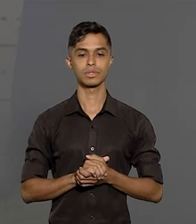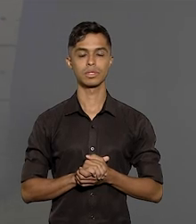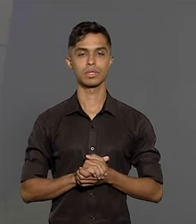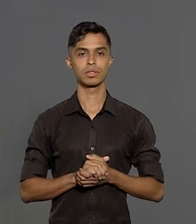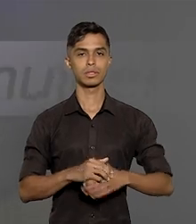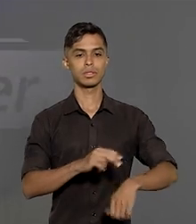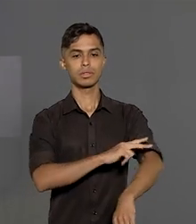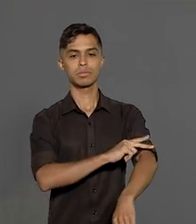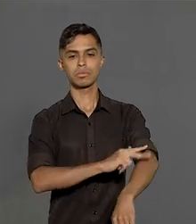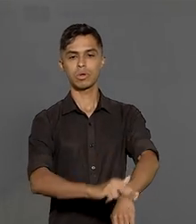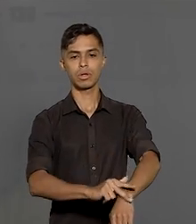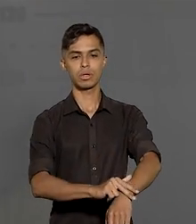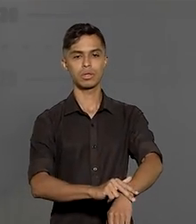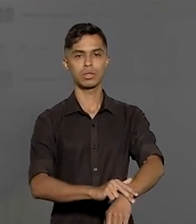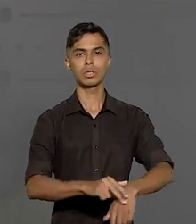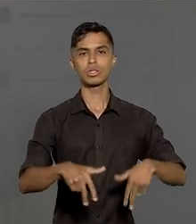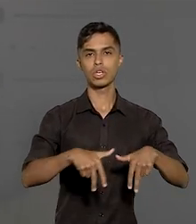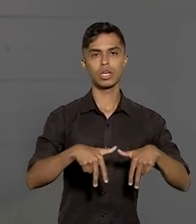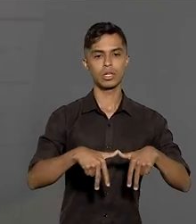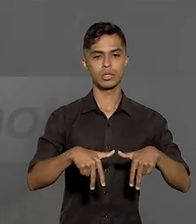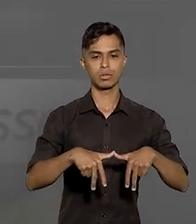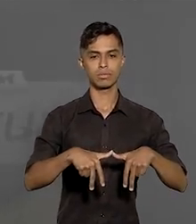Raça, gênero,